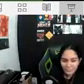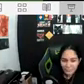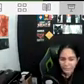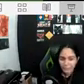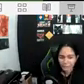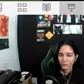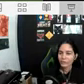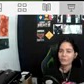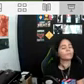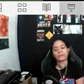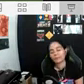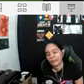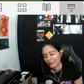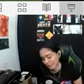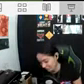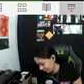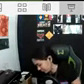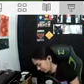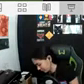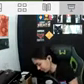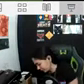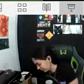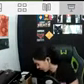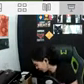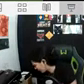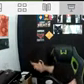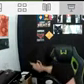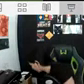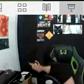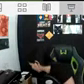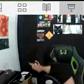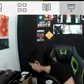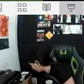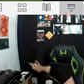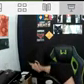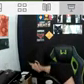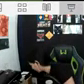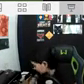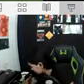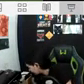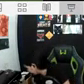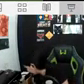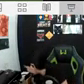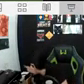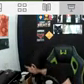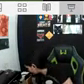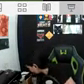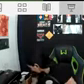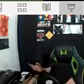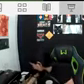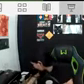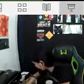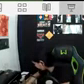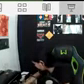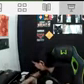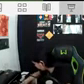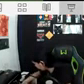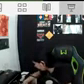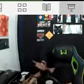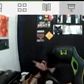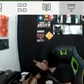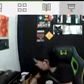sabe exatamente o que foi. Ele sofreu um acidente, teve fratura exposta, quebrou o quadril. Foi um negócio bem feio. Graças a Deus